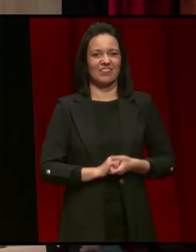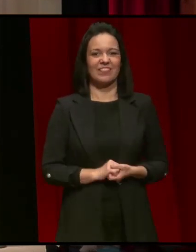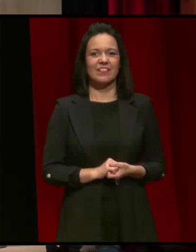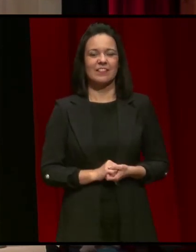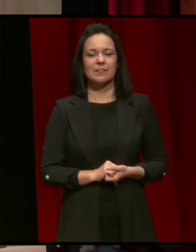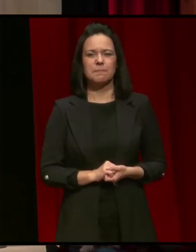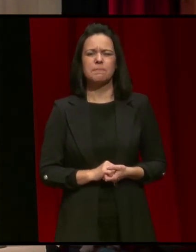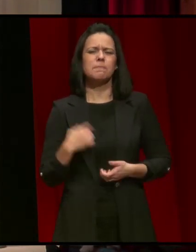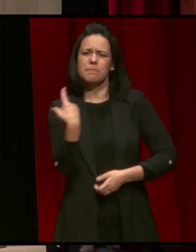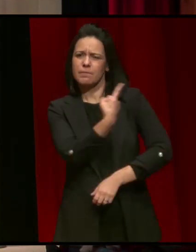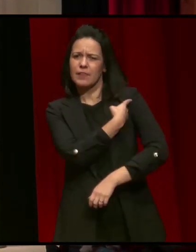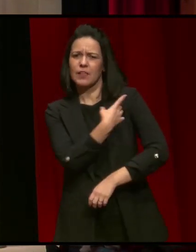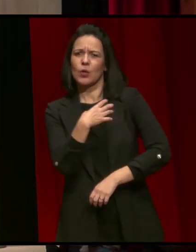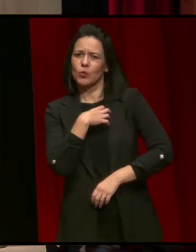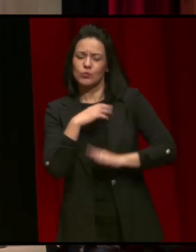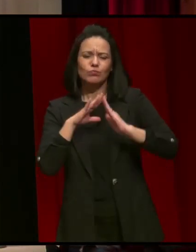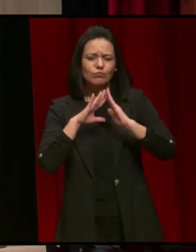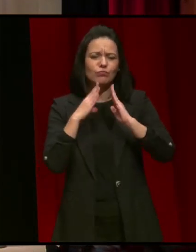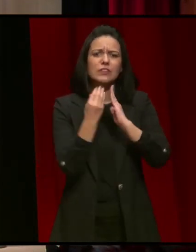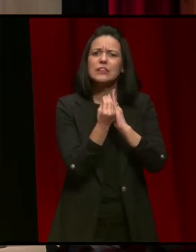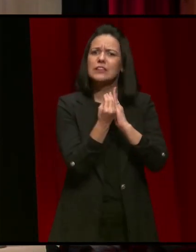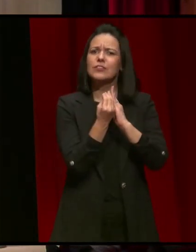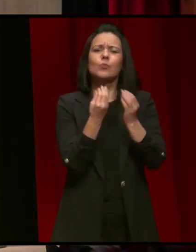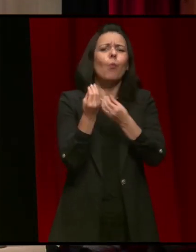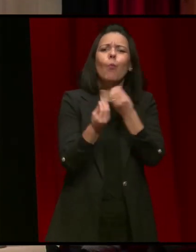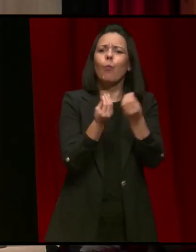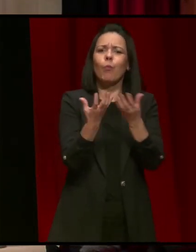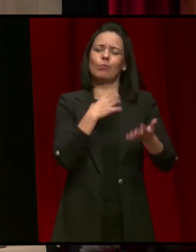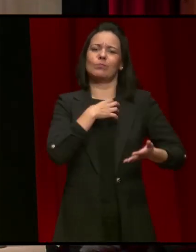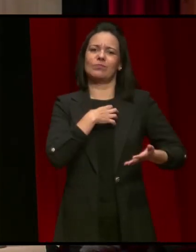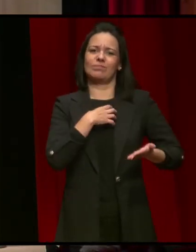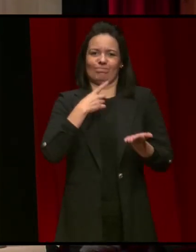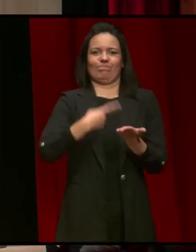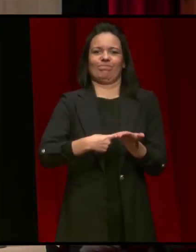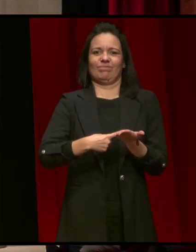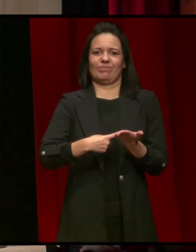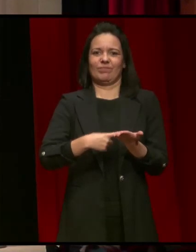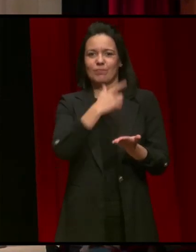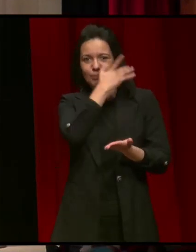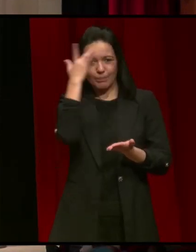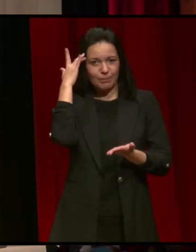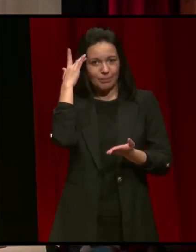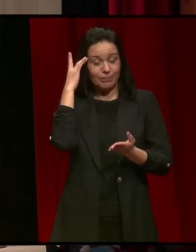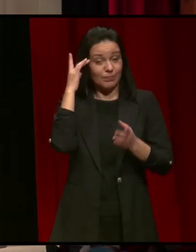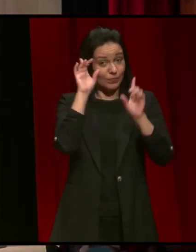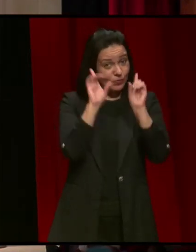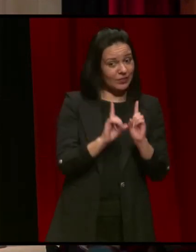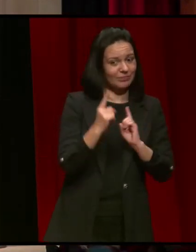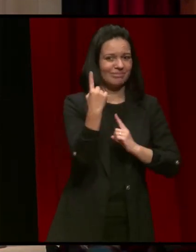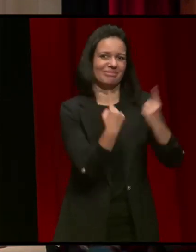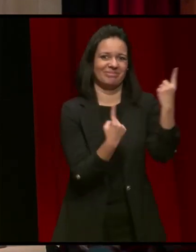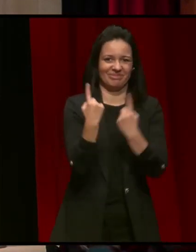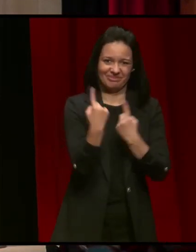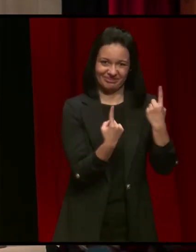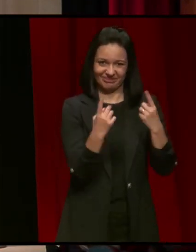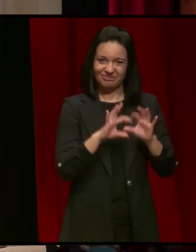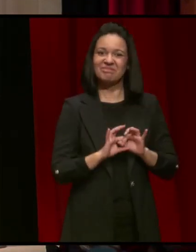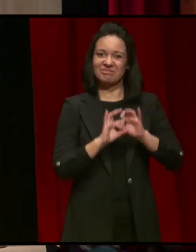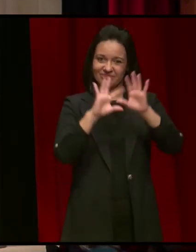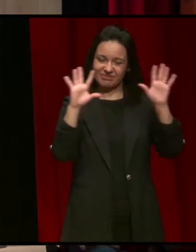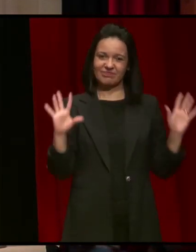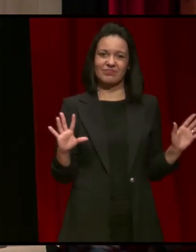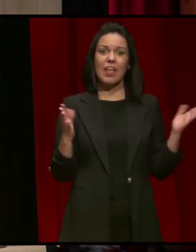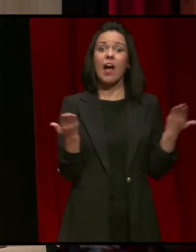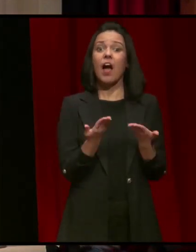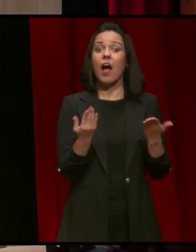e vendo o que a gente pode fazer como igreja, né? Para receber as pessoas com deficiência. Então, nós vamos falar primeiro aqui de